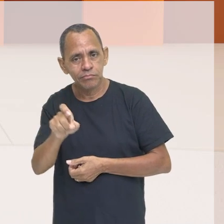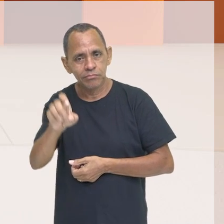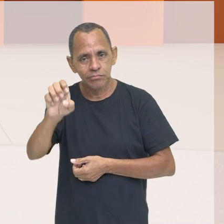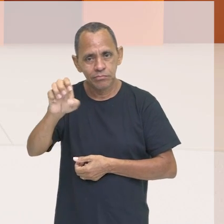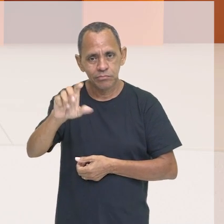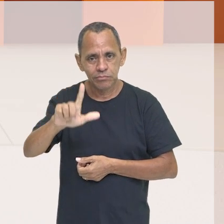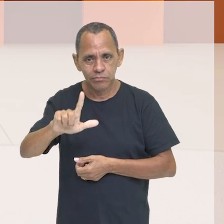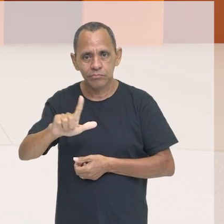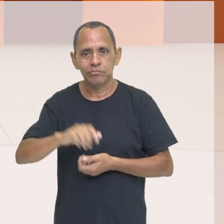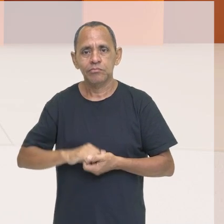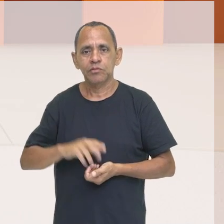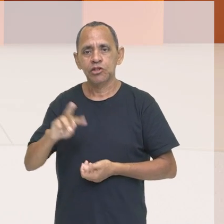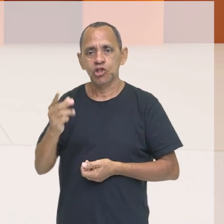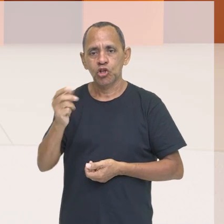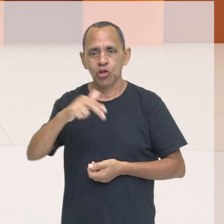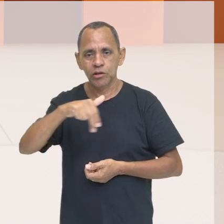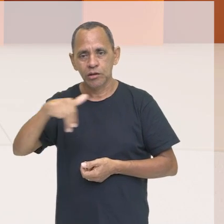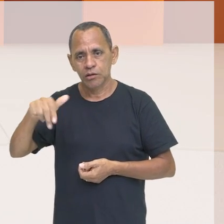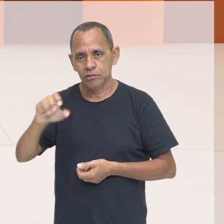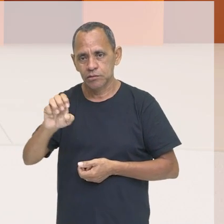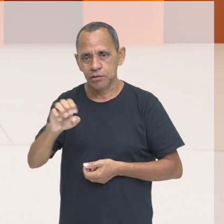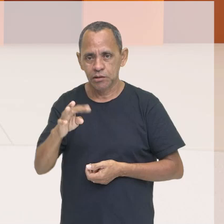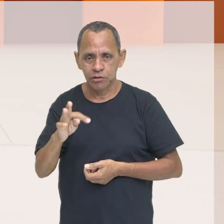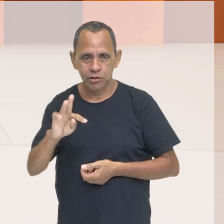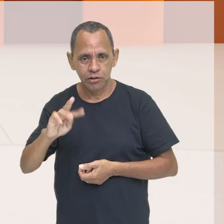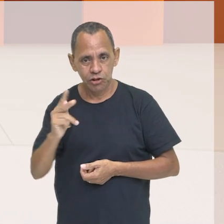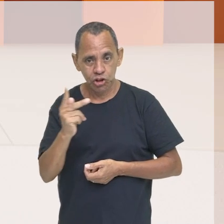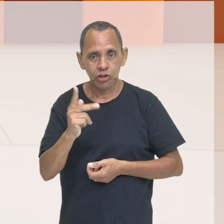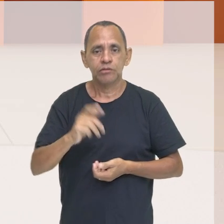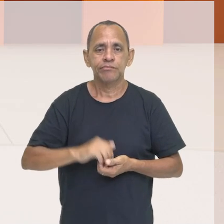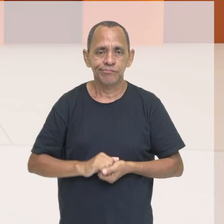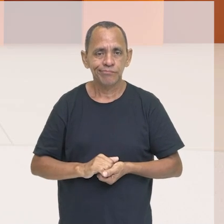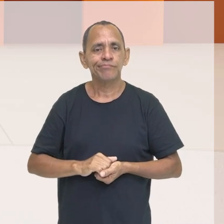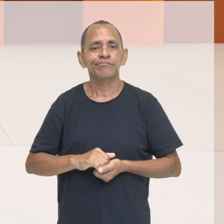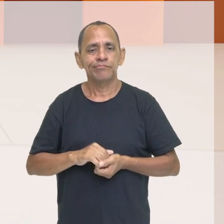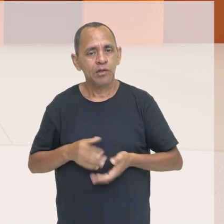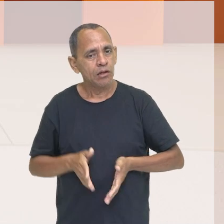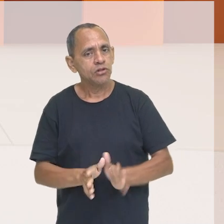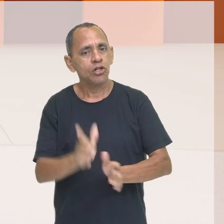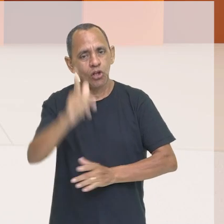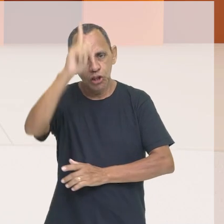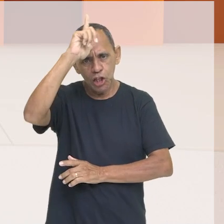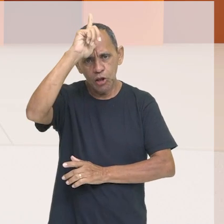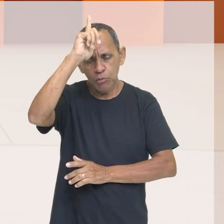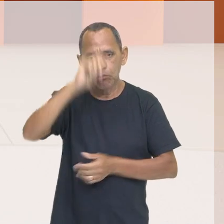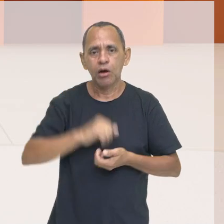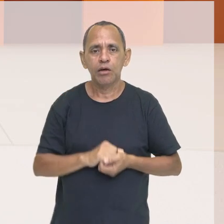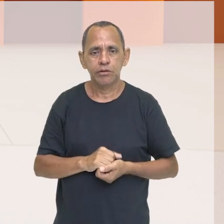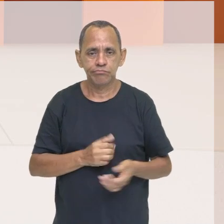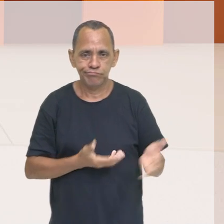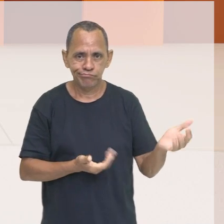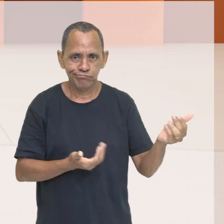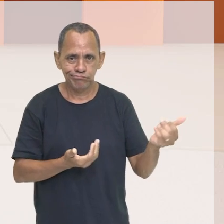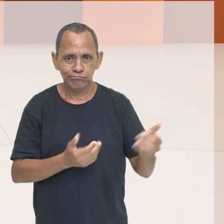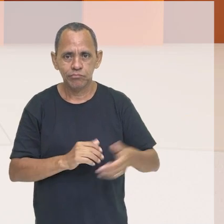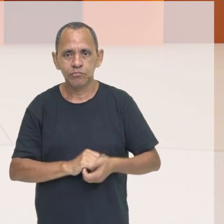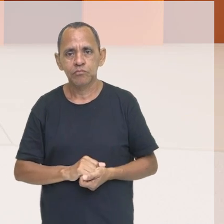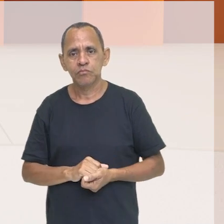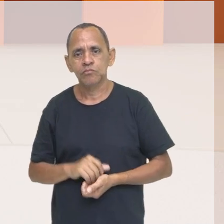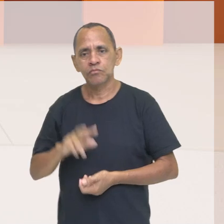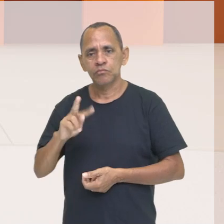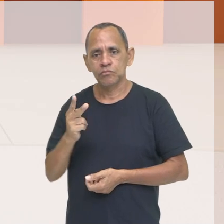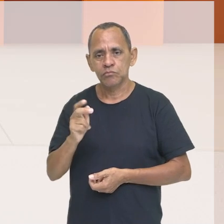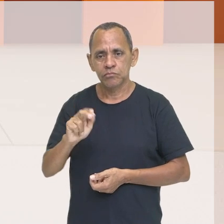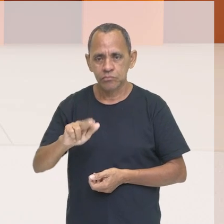que ele era um alemão, então ela surgiu na Alemanha sob a influência das ideias do jovem Hegel, no contexto ali